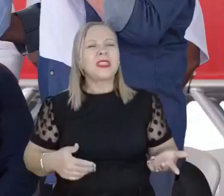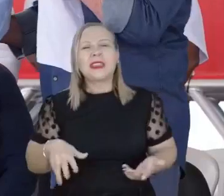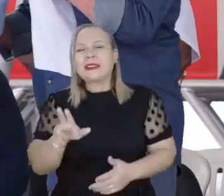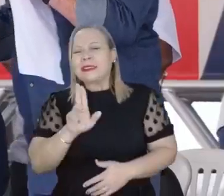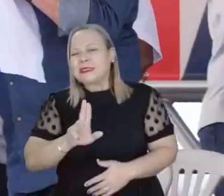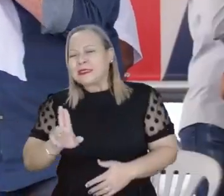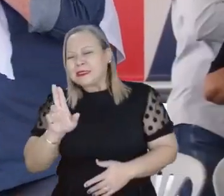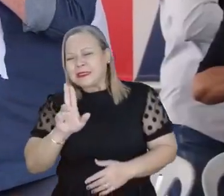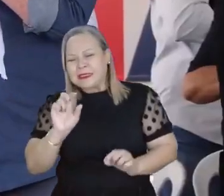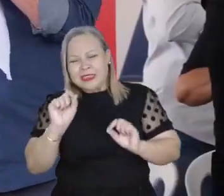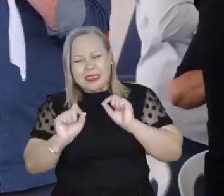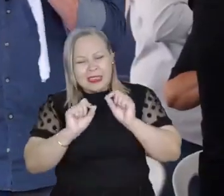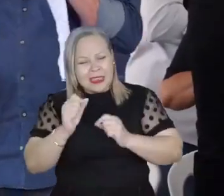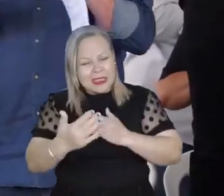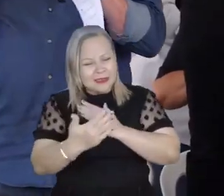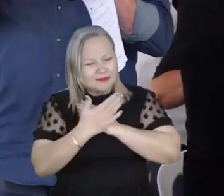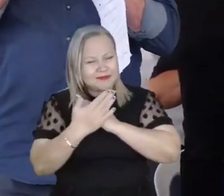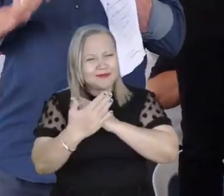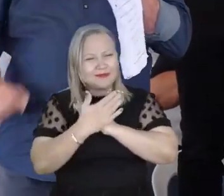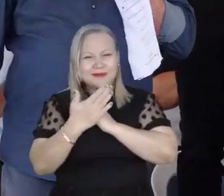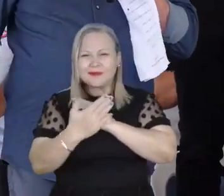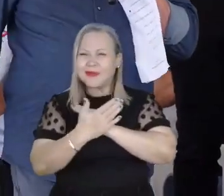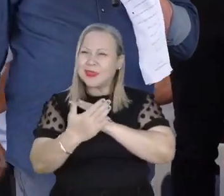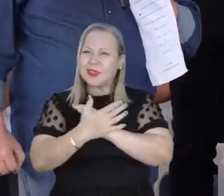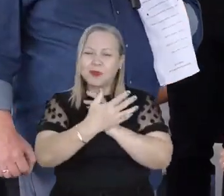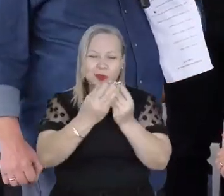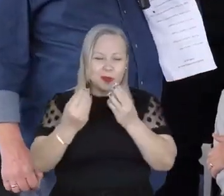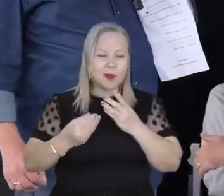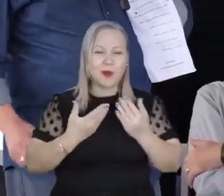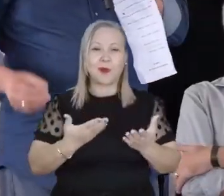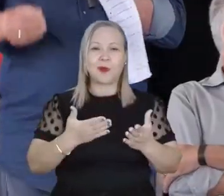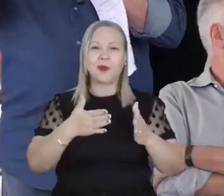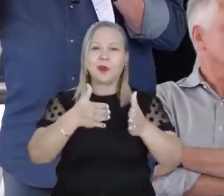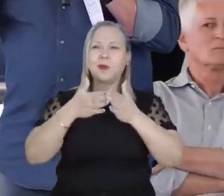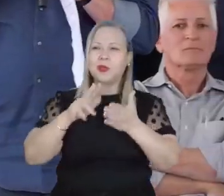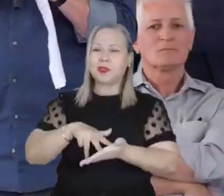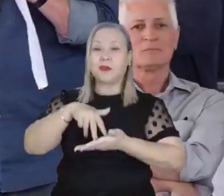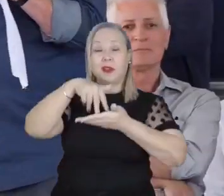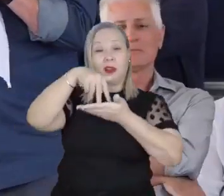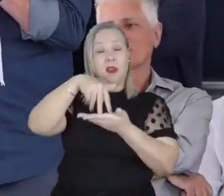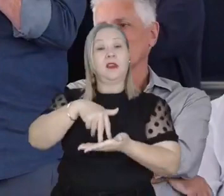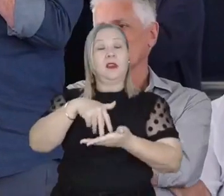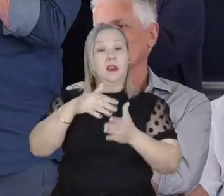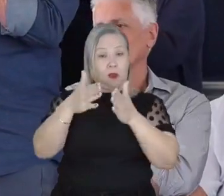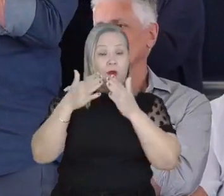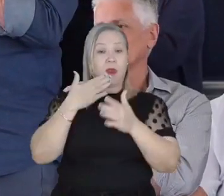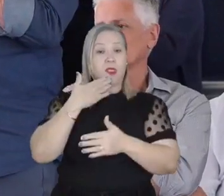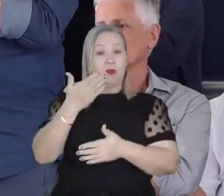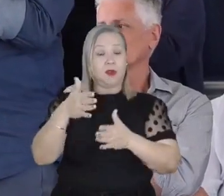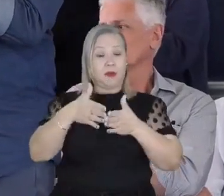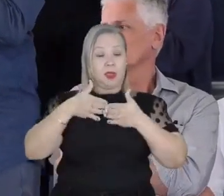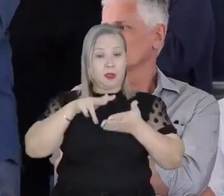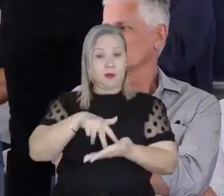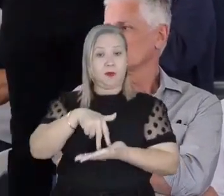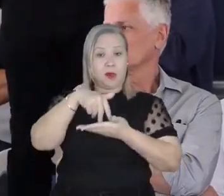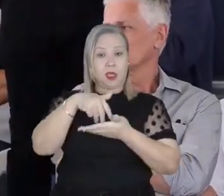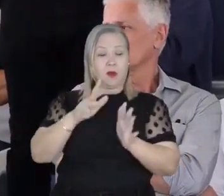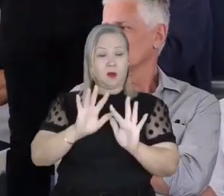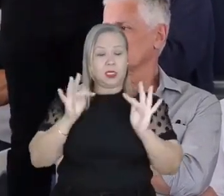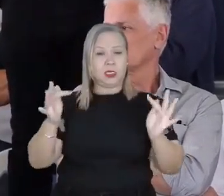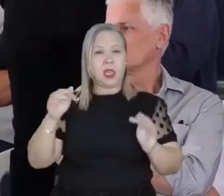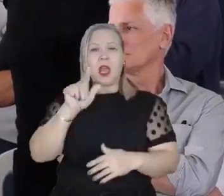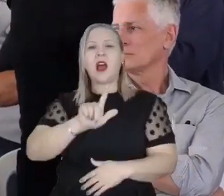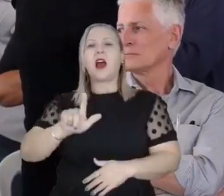campanha. E eu pedi para você ficar em pé, Mário, por uma coisa muito simples. A lógica do empresário é que ele